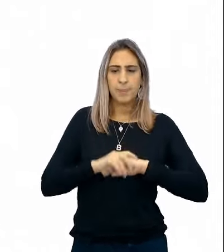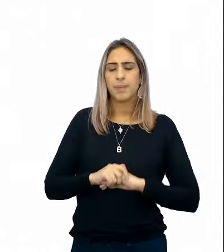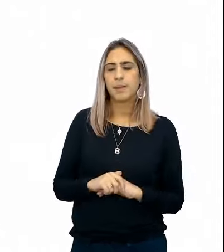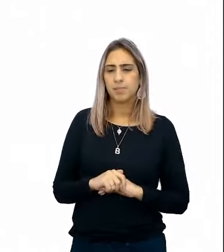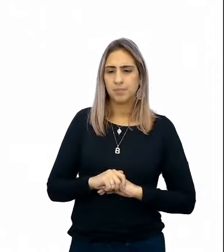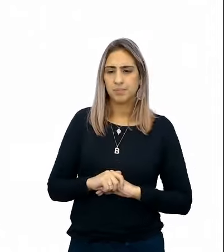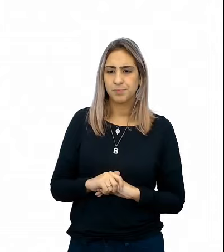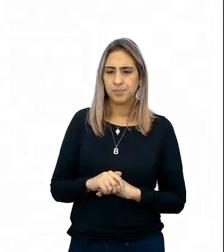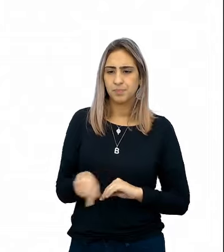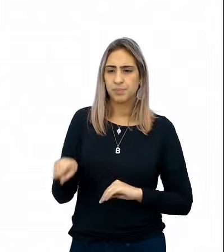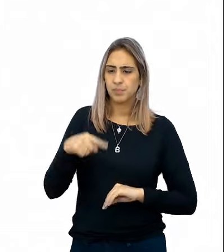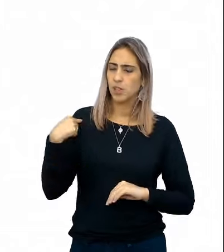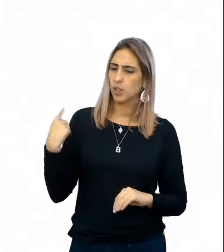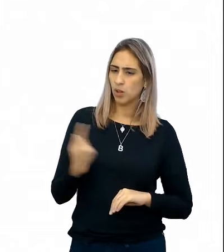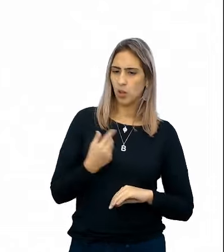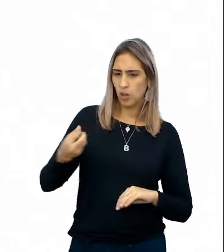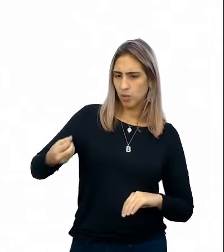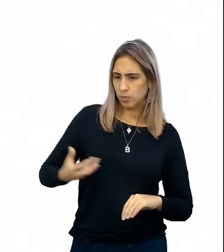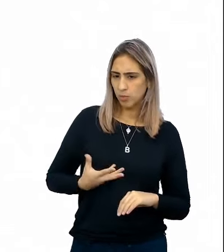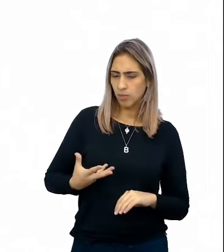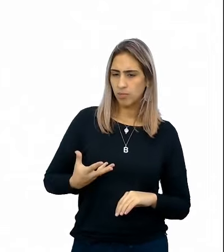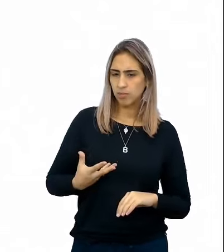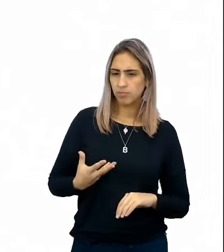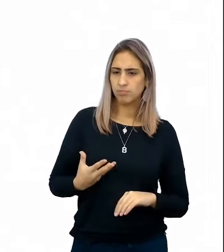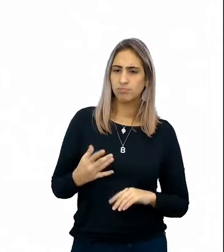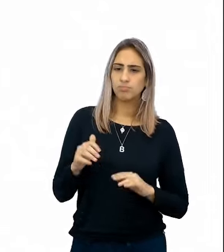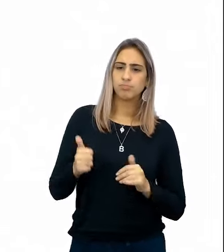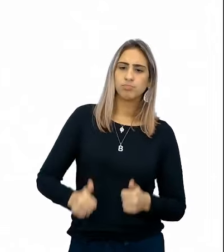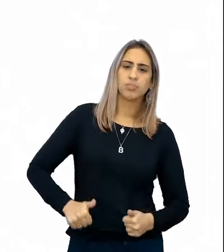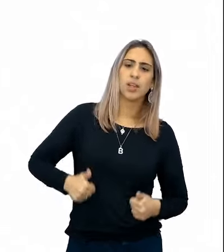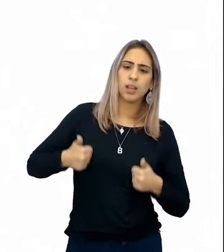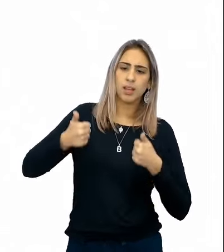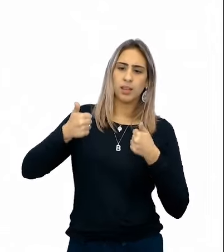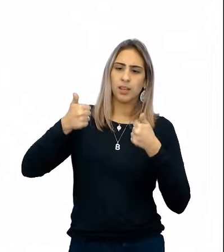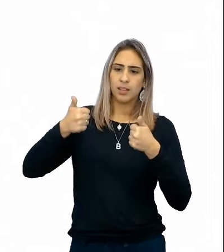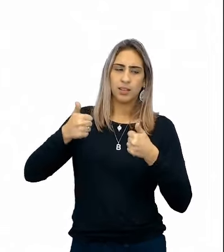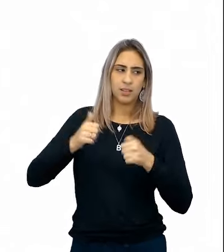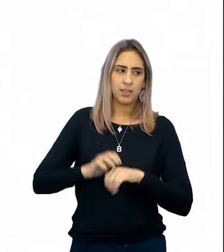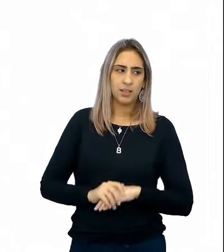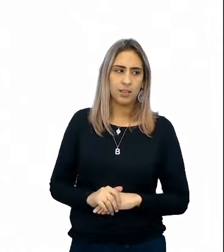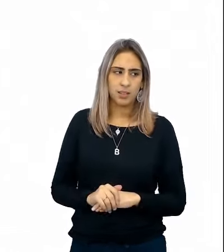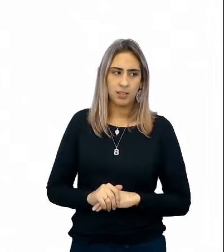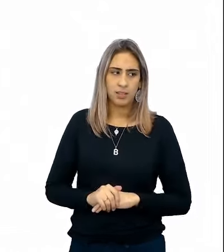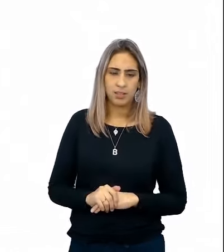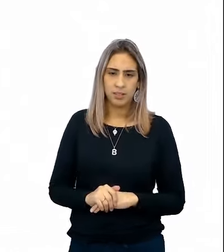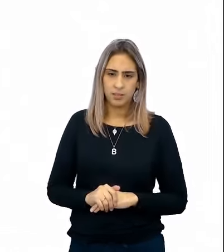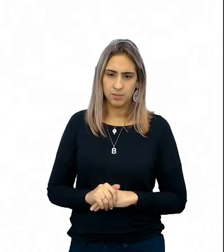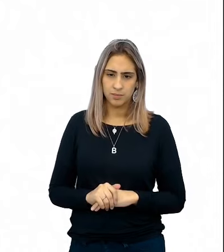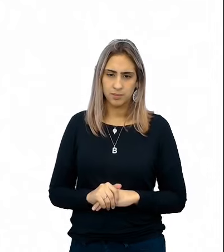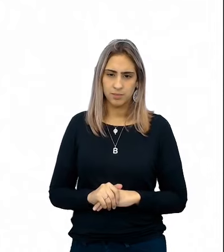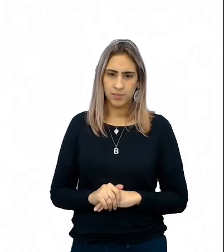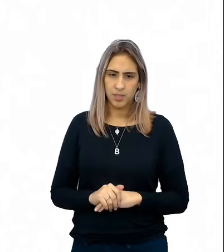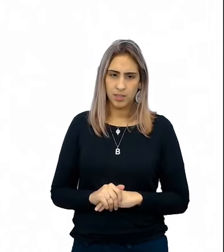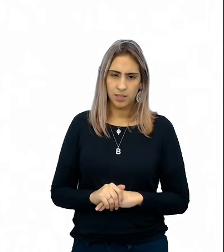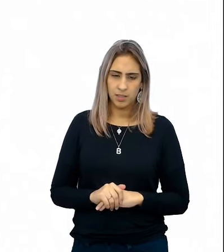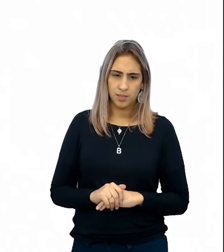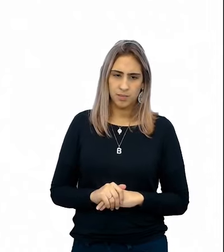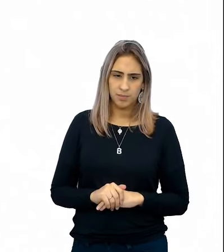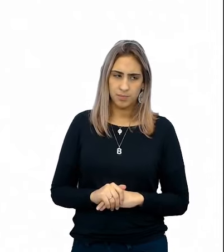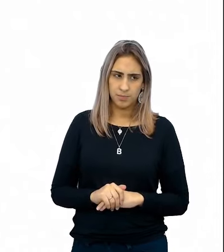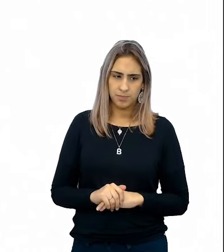e que merecem novas oportunidades para se apropriarem desse conhecimento. Vamos discuti-las